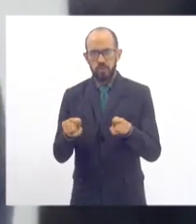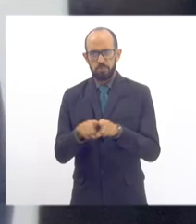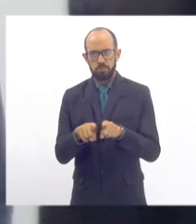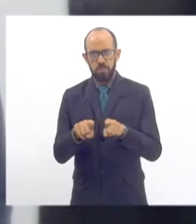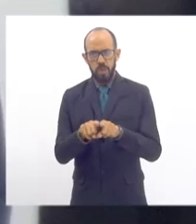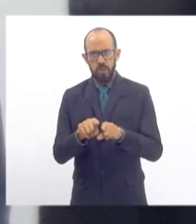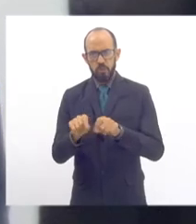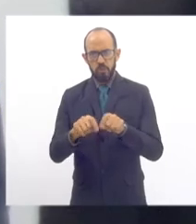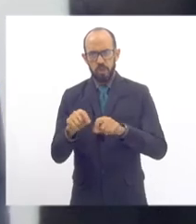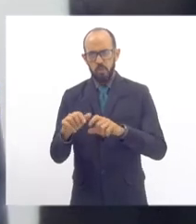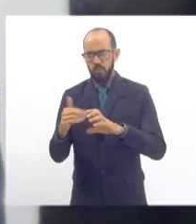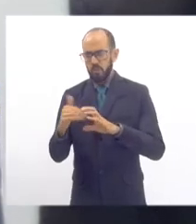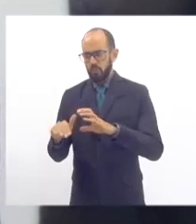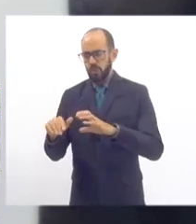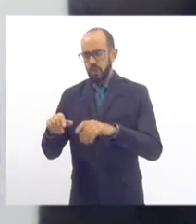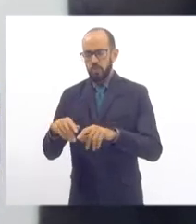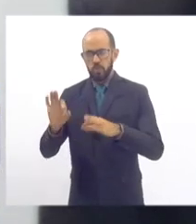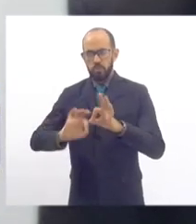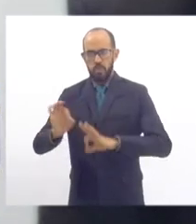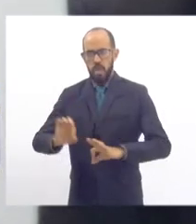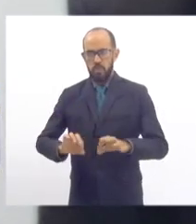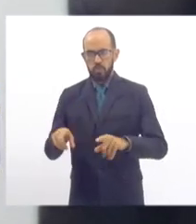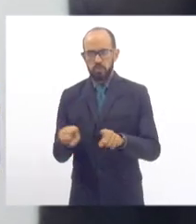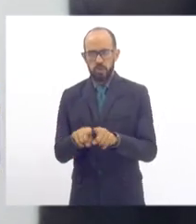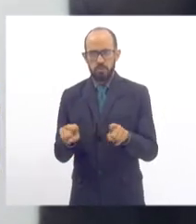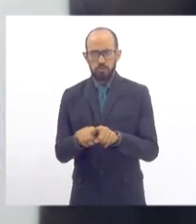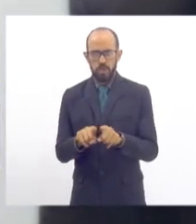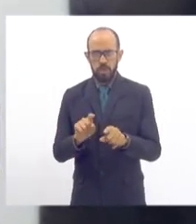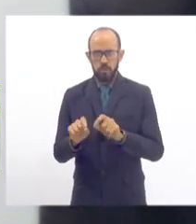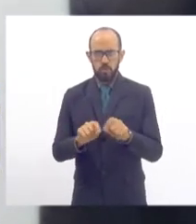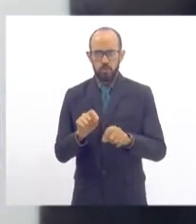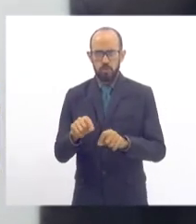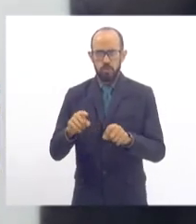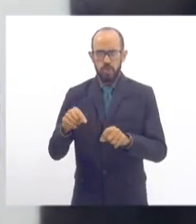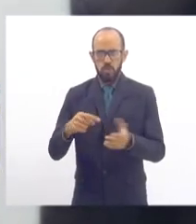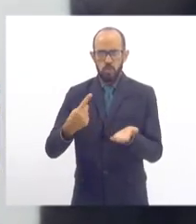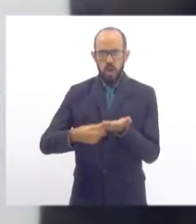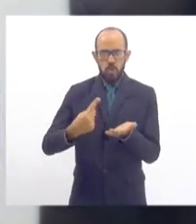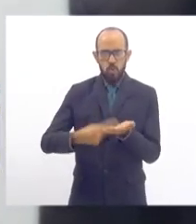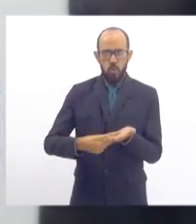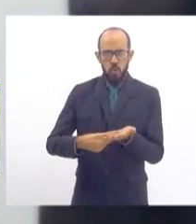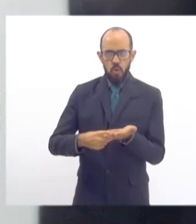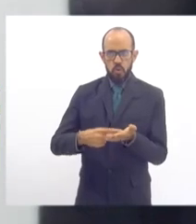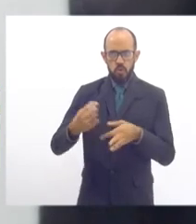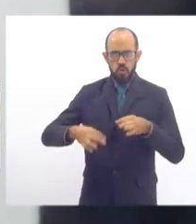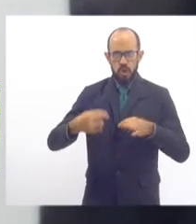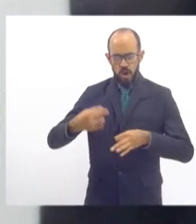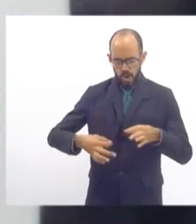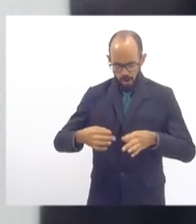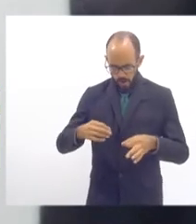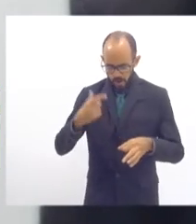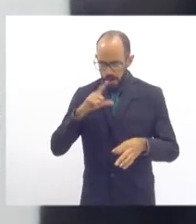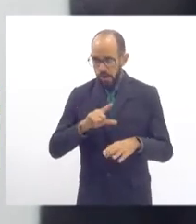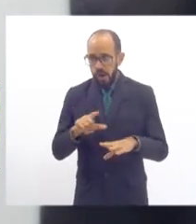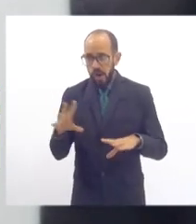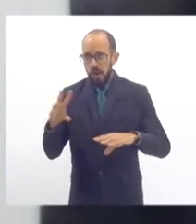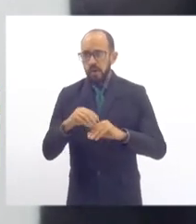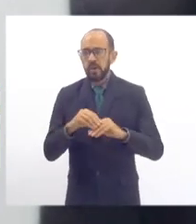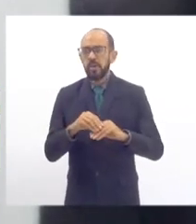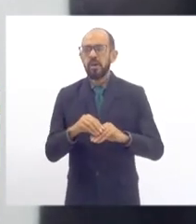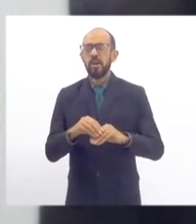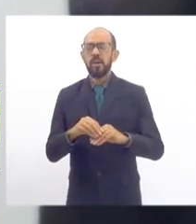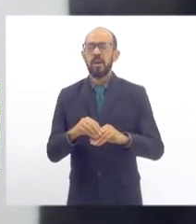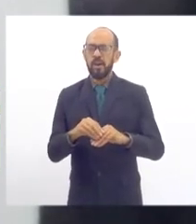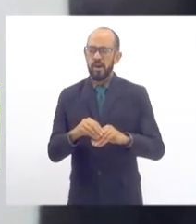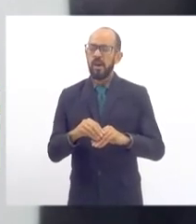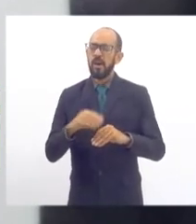ao envio do plano e também, né, possivelmente, para um acordo judicial que permitisse a sua implementação de forma